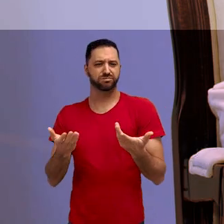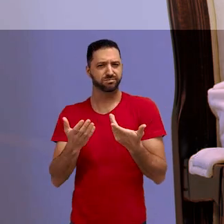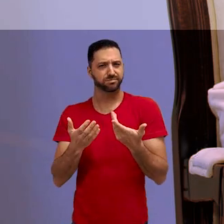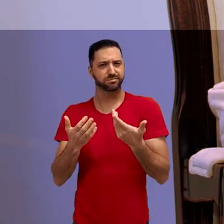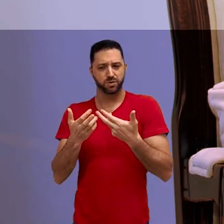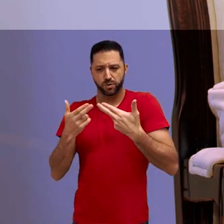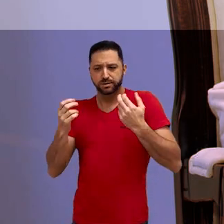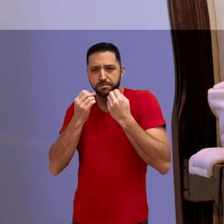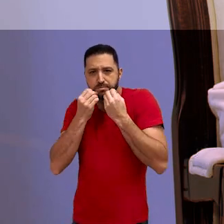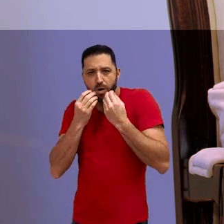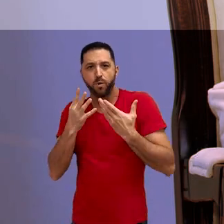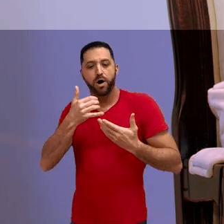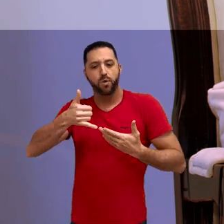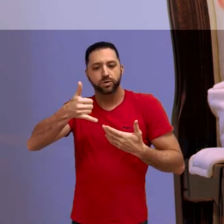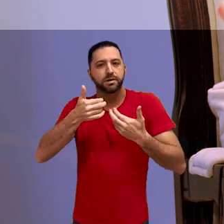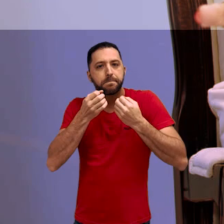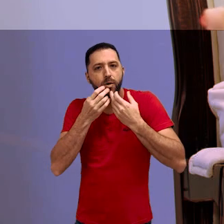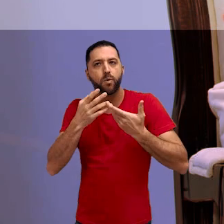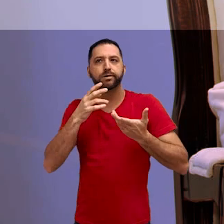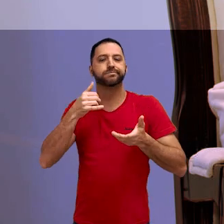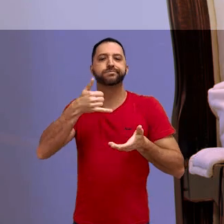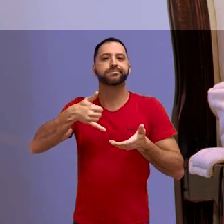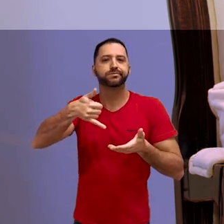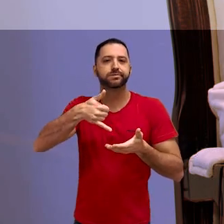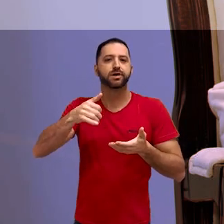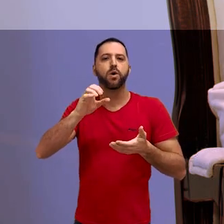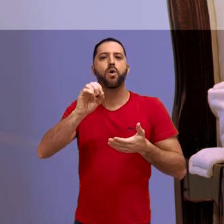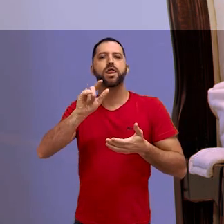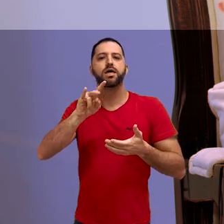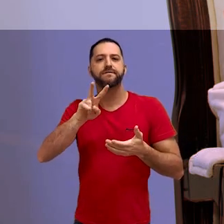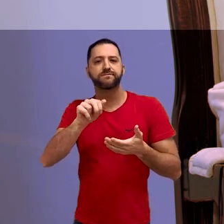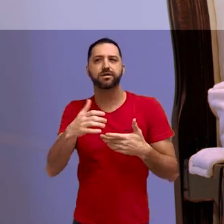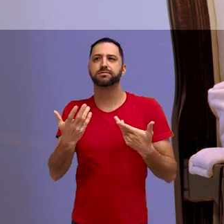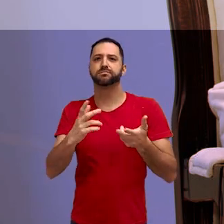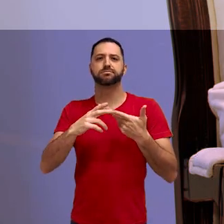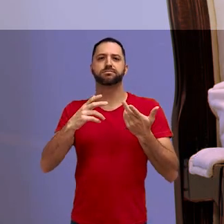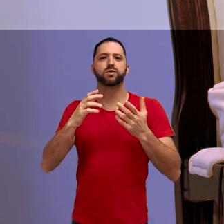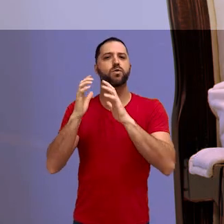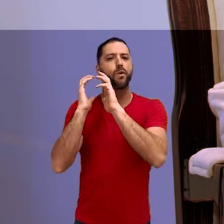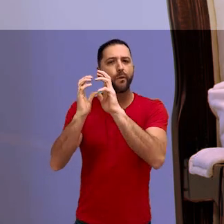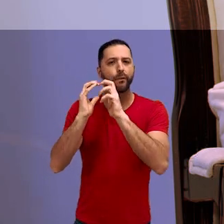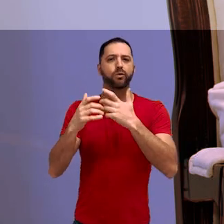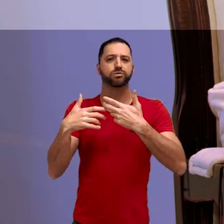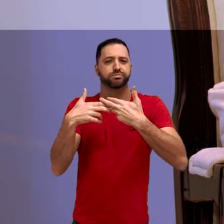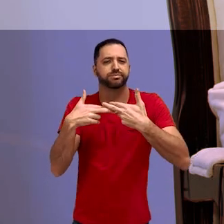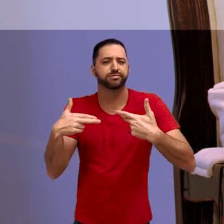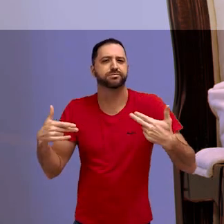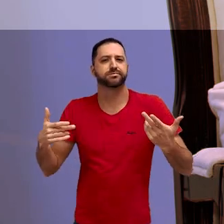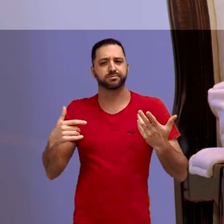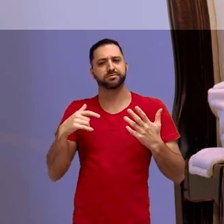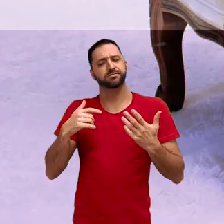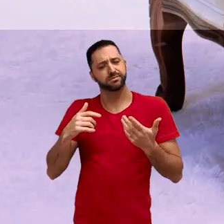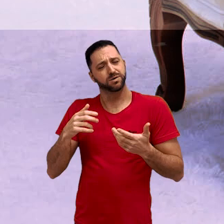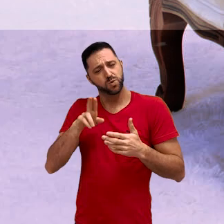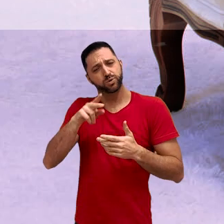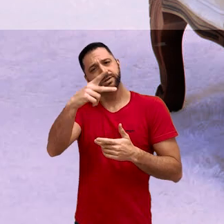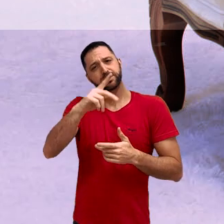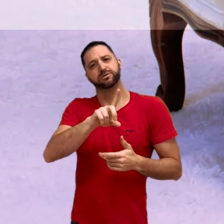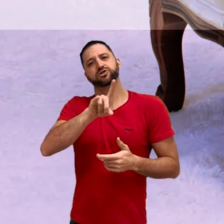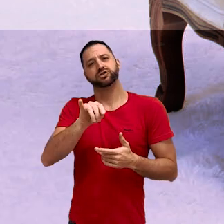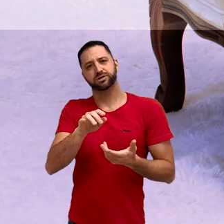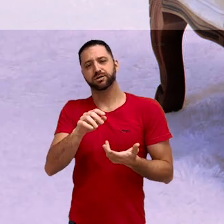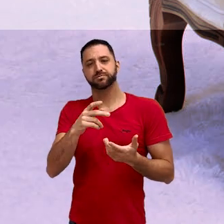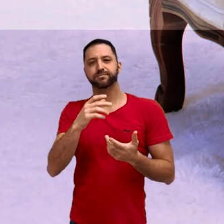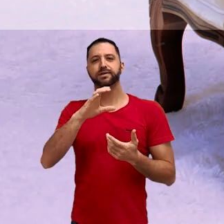peixes, gorduras boas, desde um azeite de oliva, um óleo de coco, uma banha de porco. Tudo que